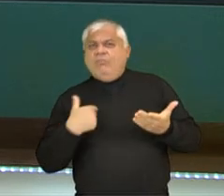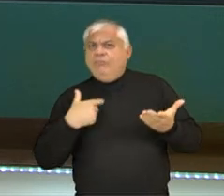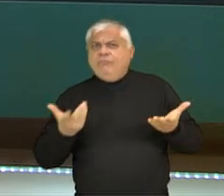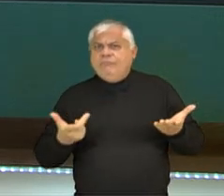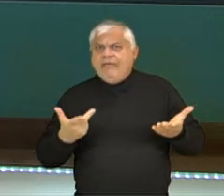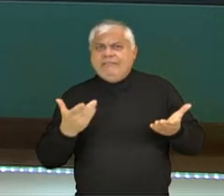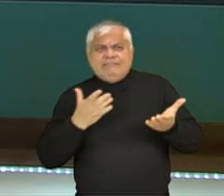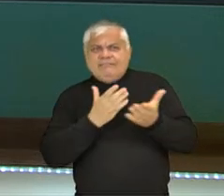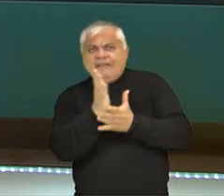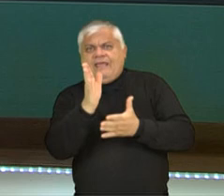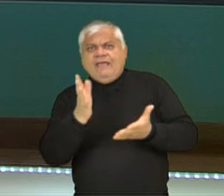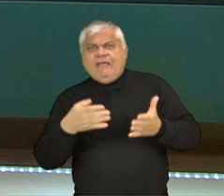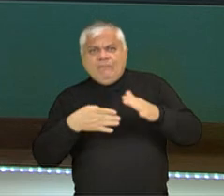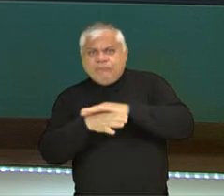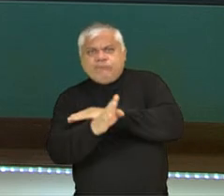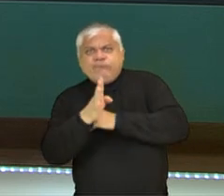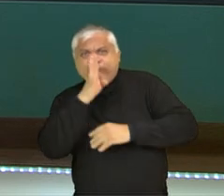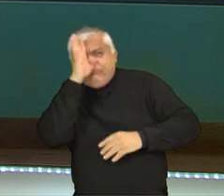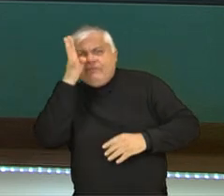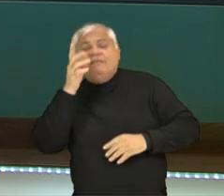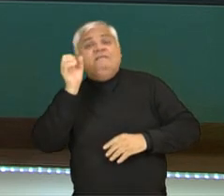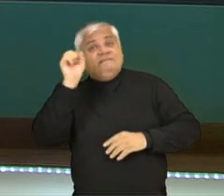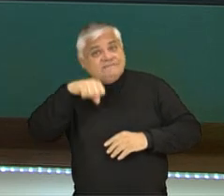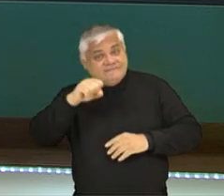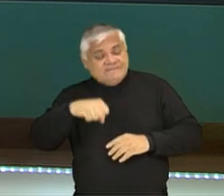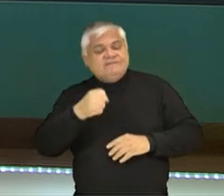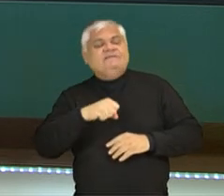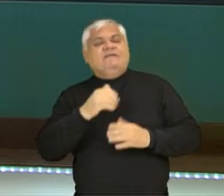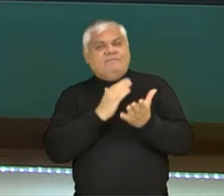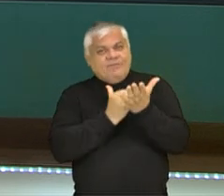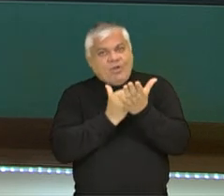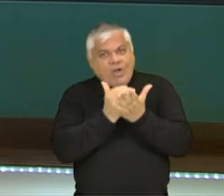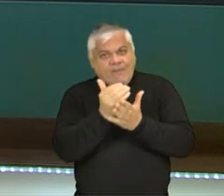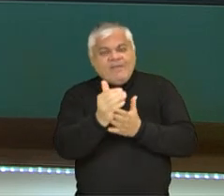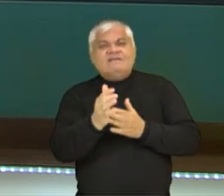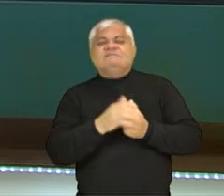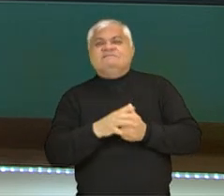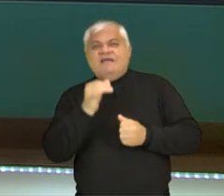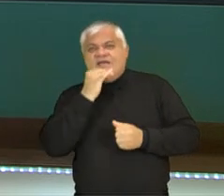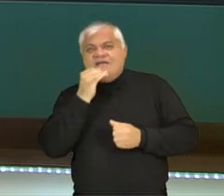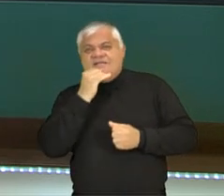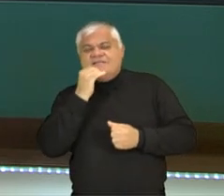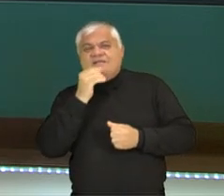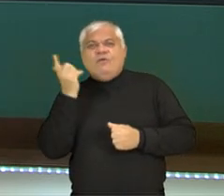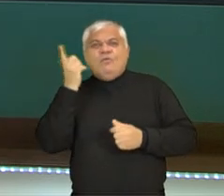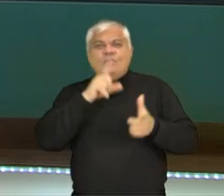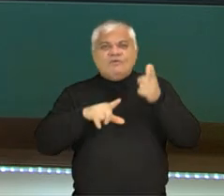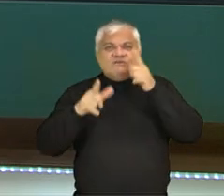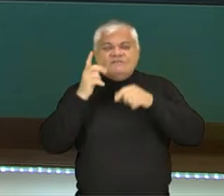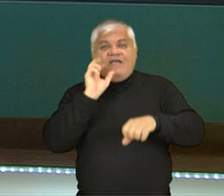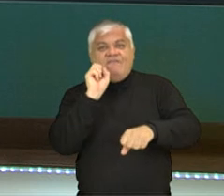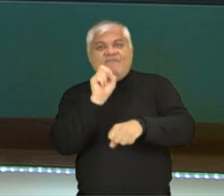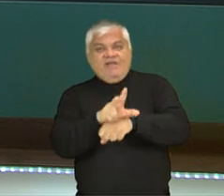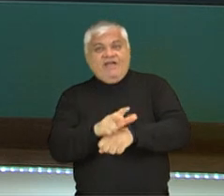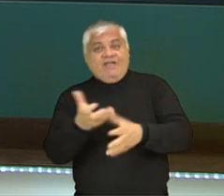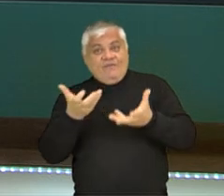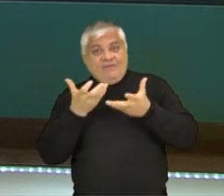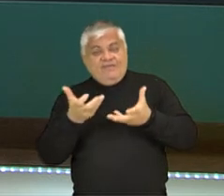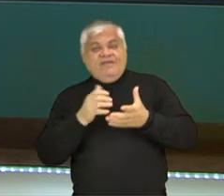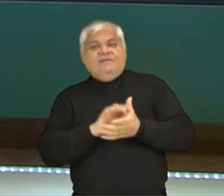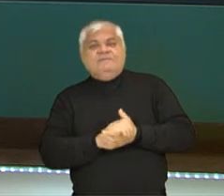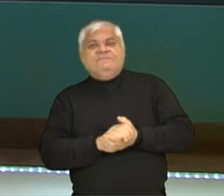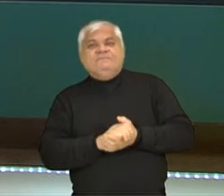estamos entrando de sola. Sim, é assim que chegamos, chegando, arrebentando e conquistando a vaga que nós queremos